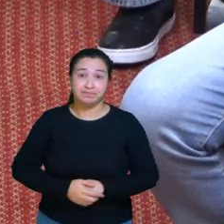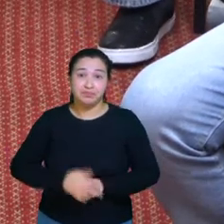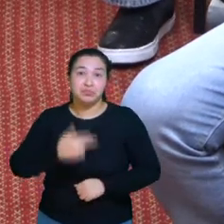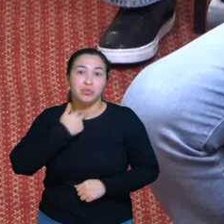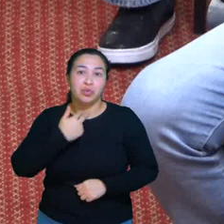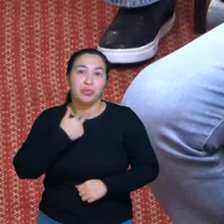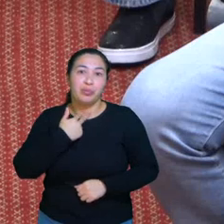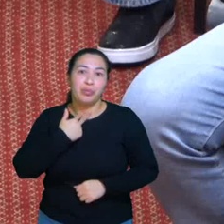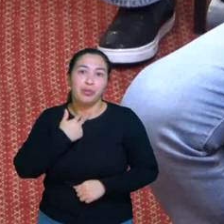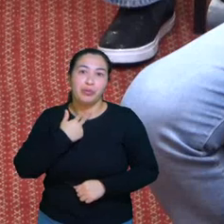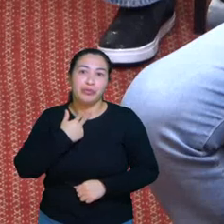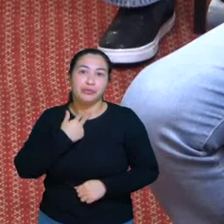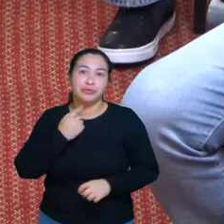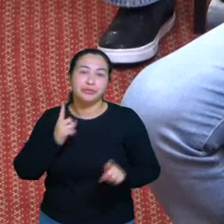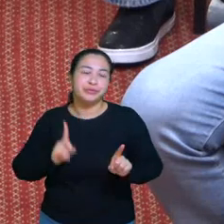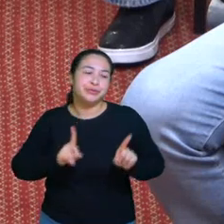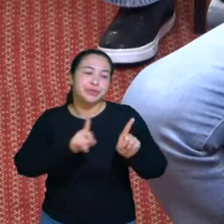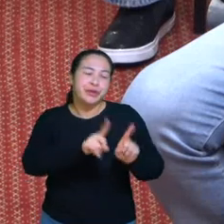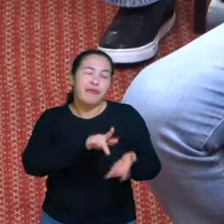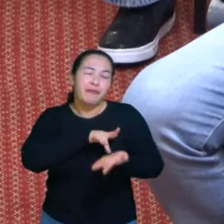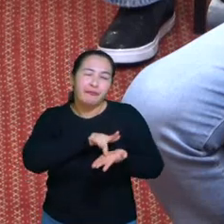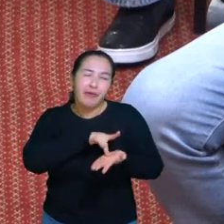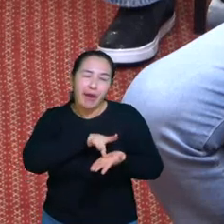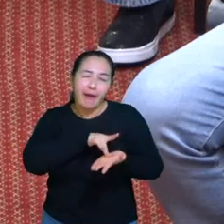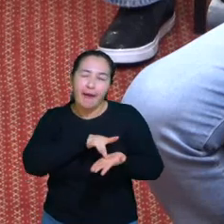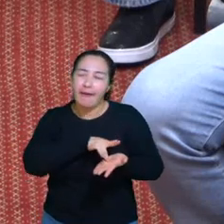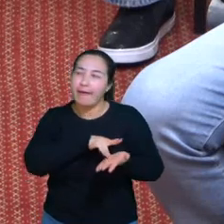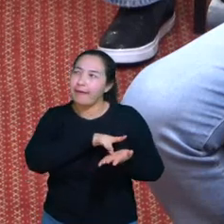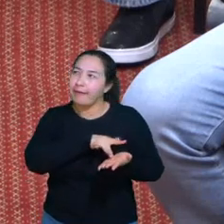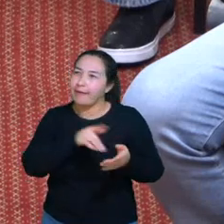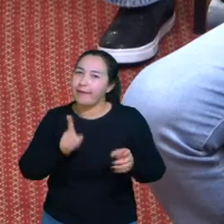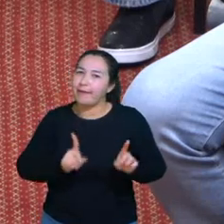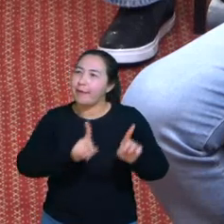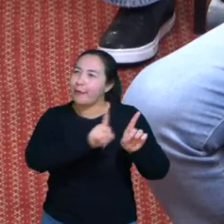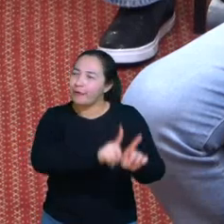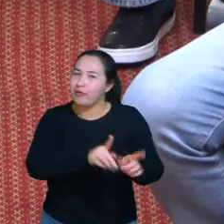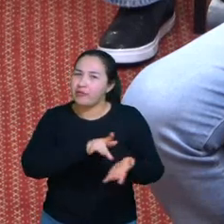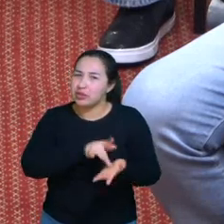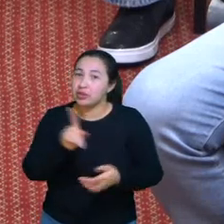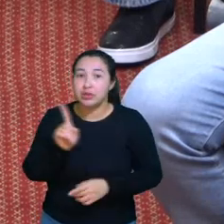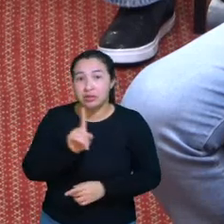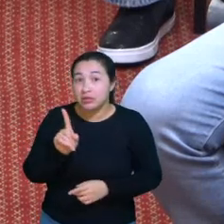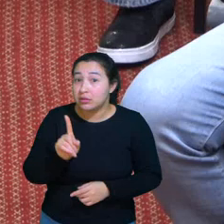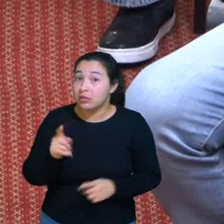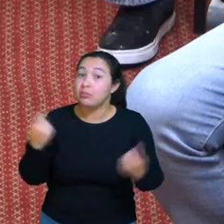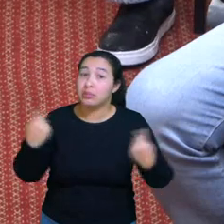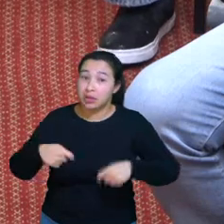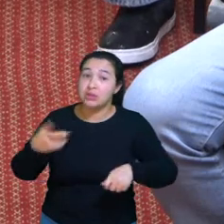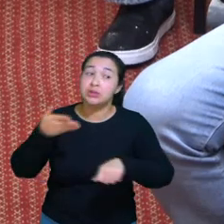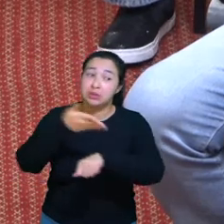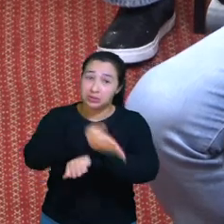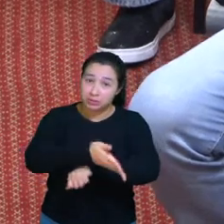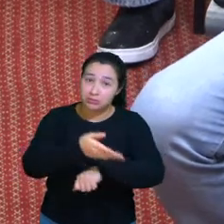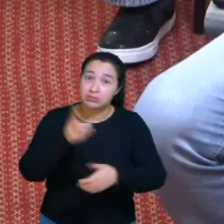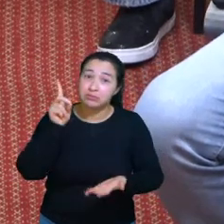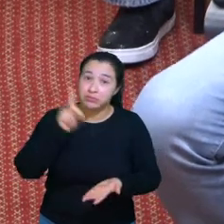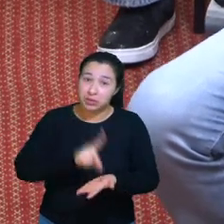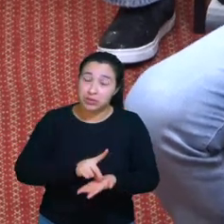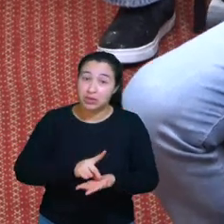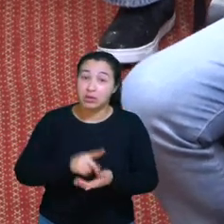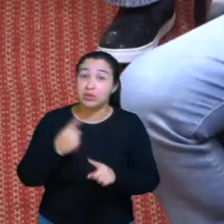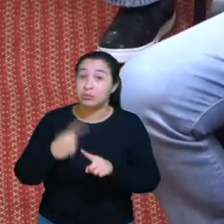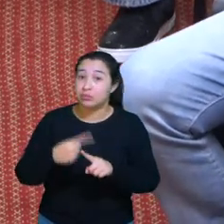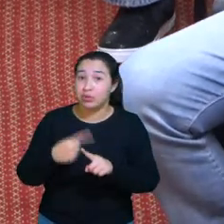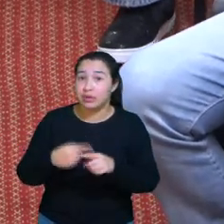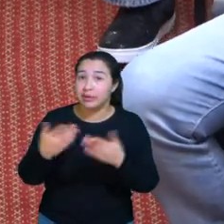conta que tá indo e não vai então isso será uma cobrança das das nossas unidades escolares em relação a isso porque senão não faz